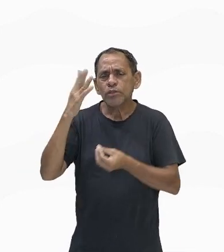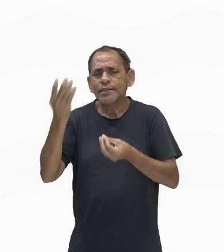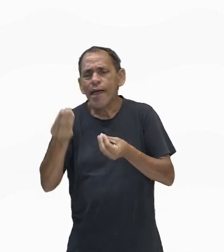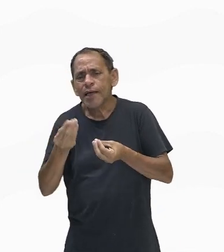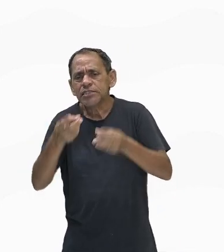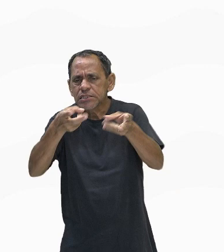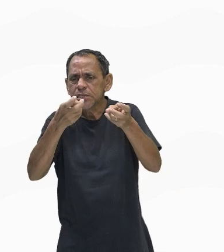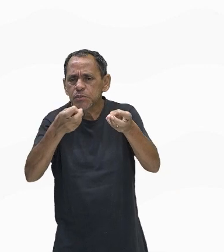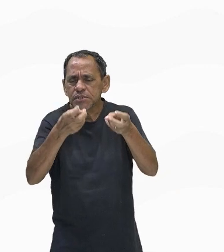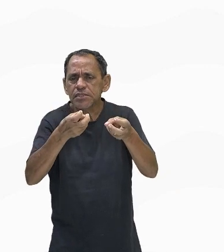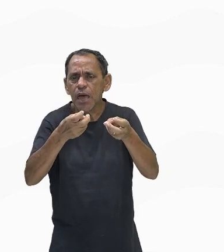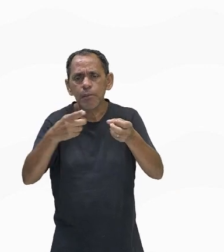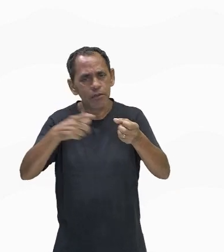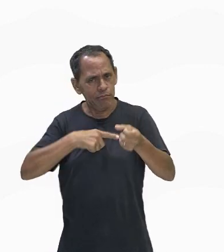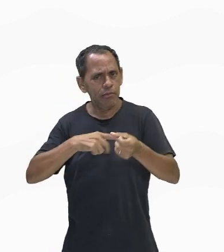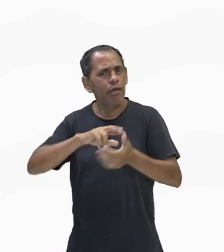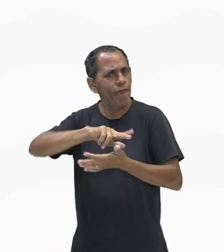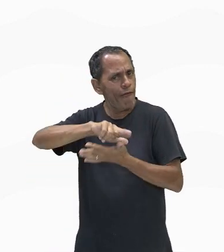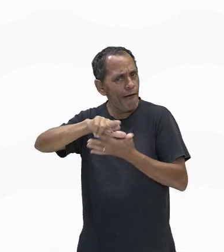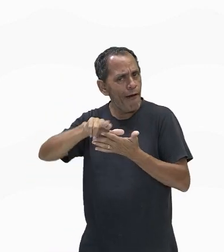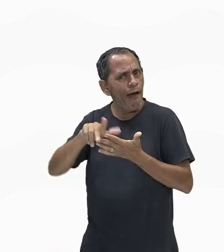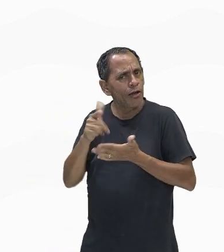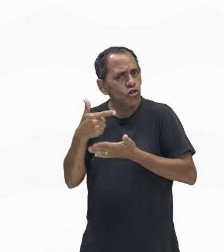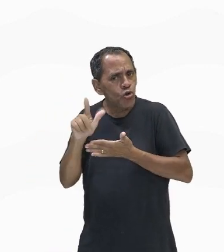perceber que elas são mais